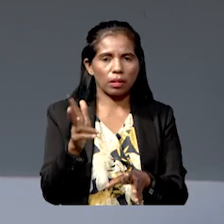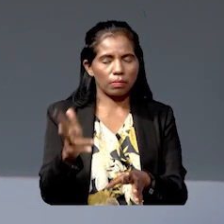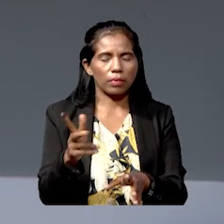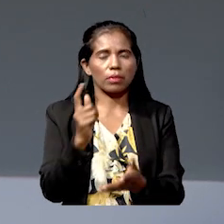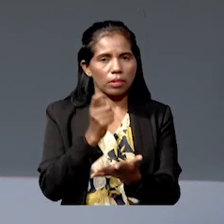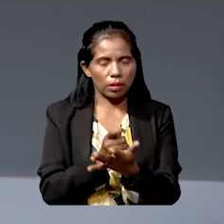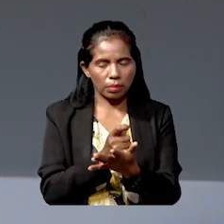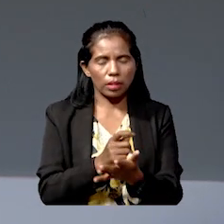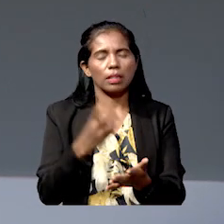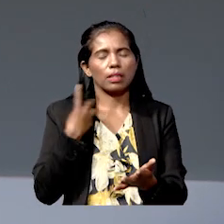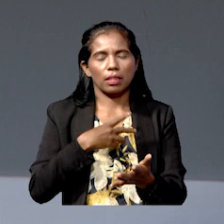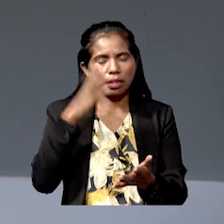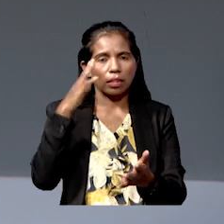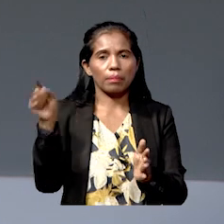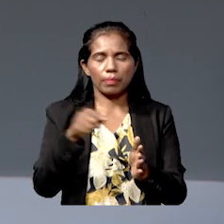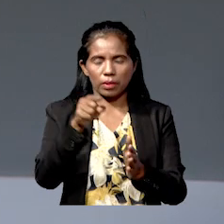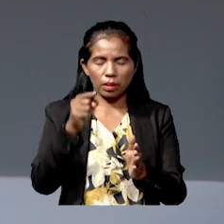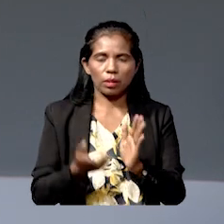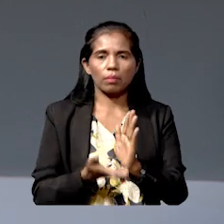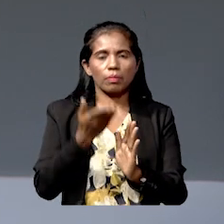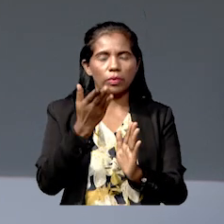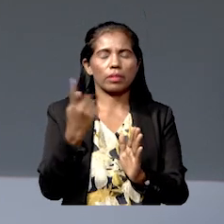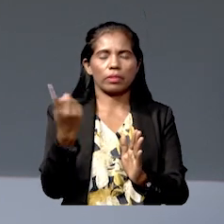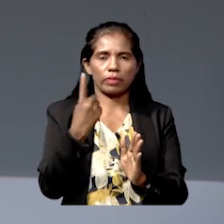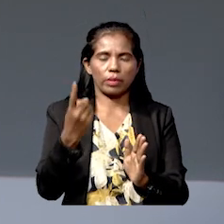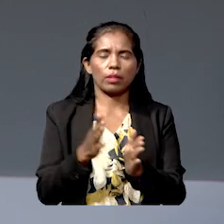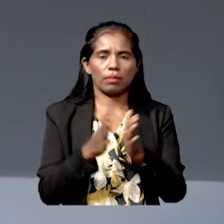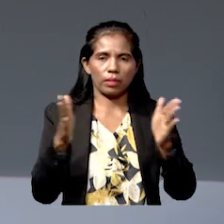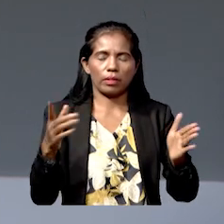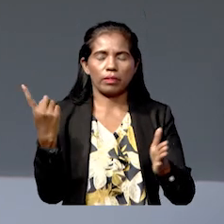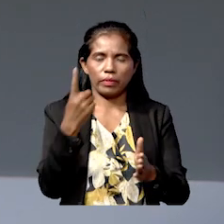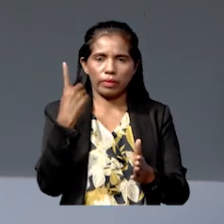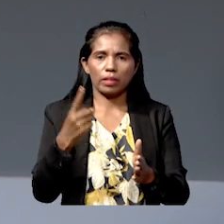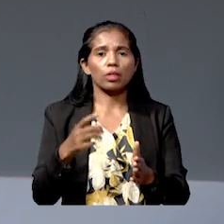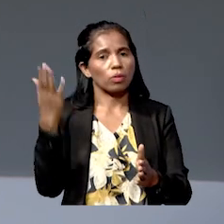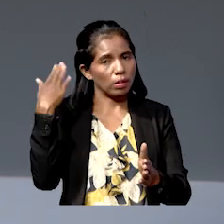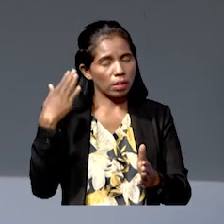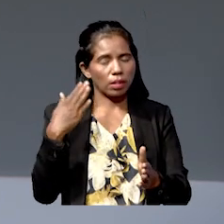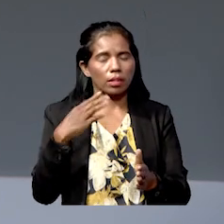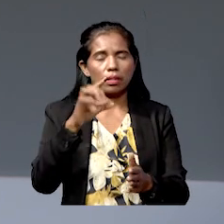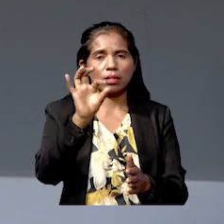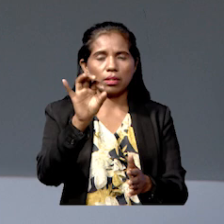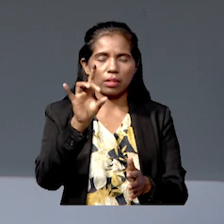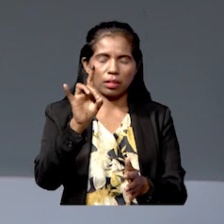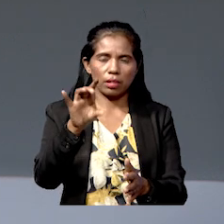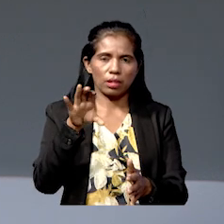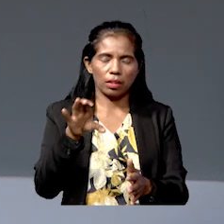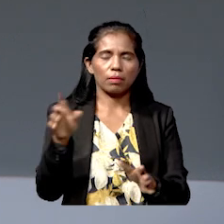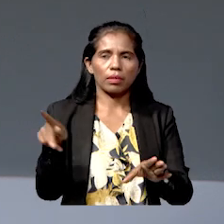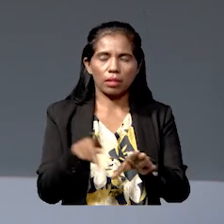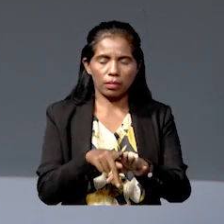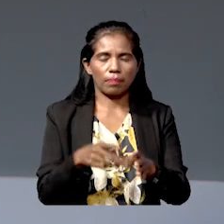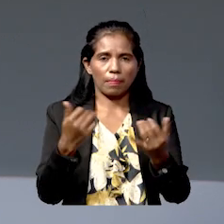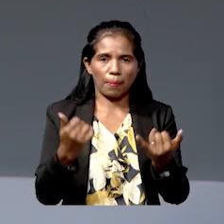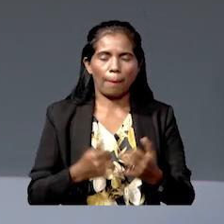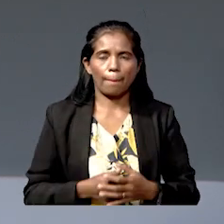a porcentagem sei voto na FATIN. O lucro é 77% né, participa. Agora, né, e 74% a 75%,